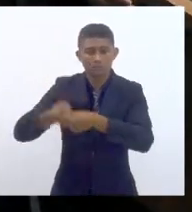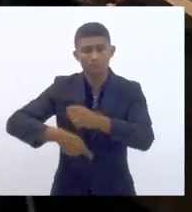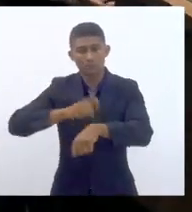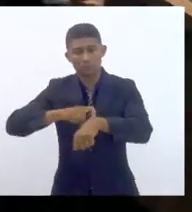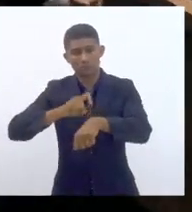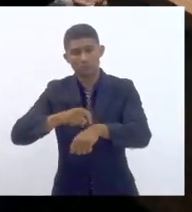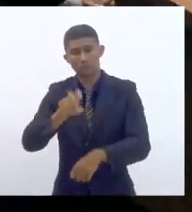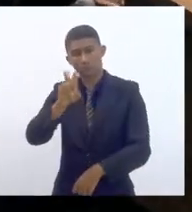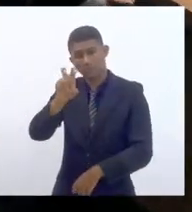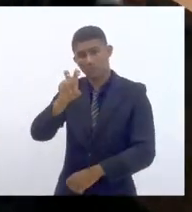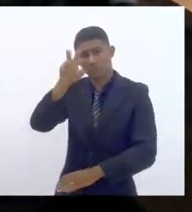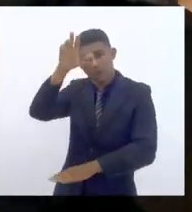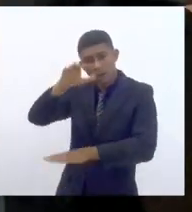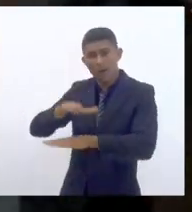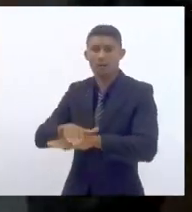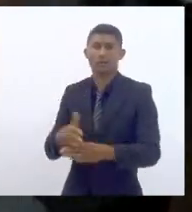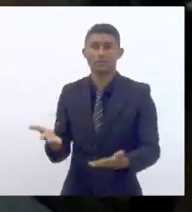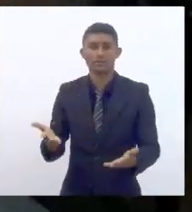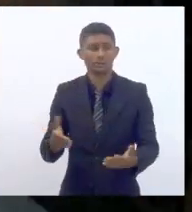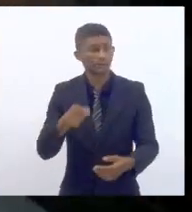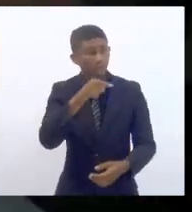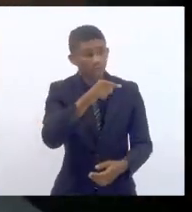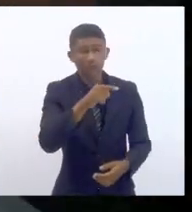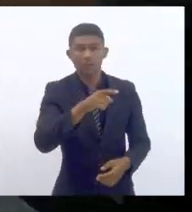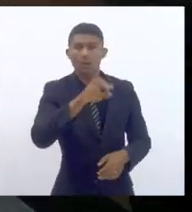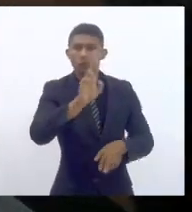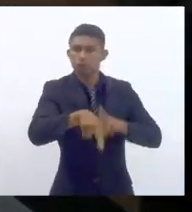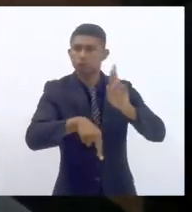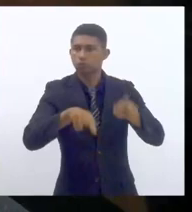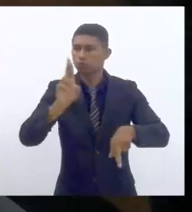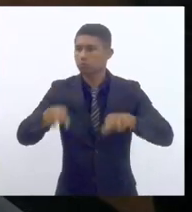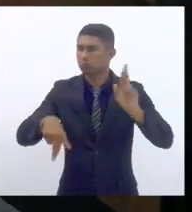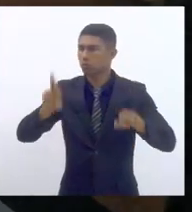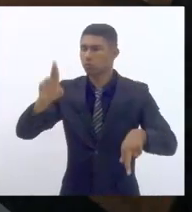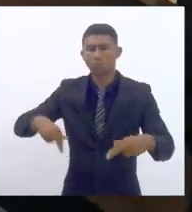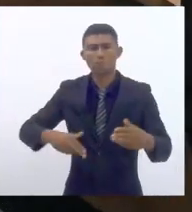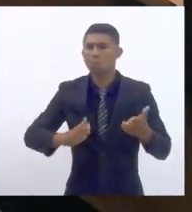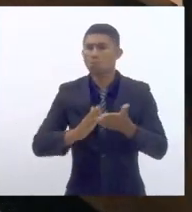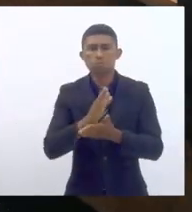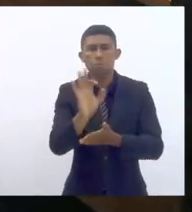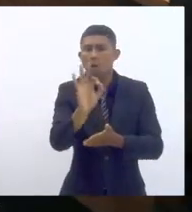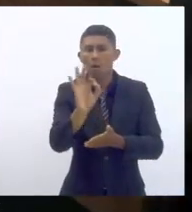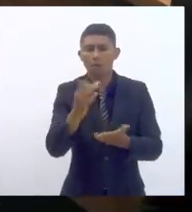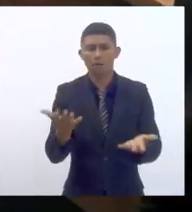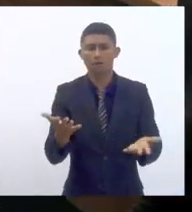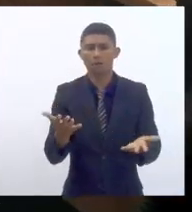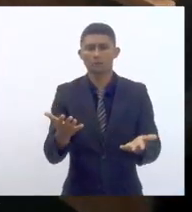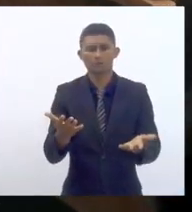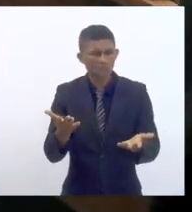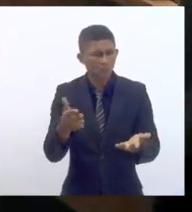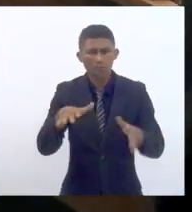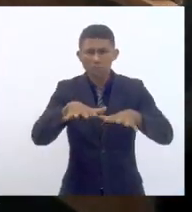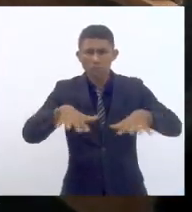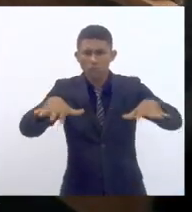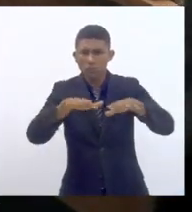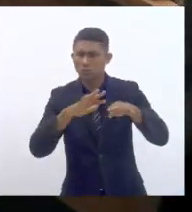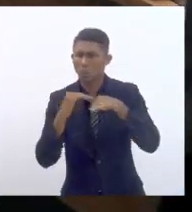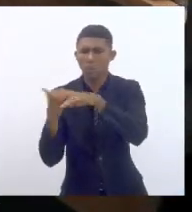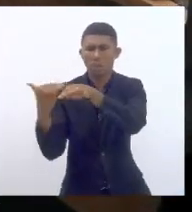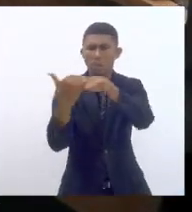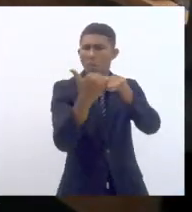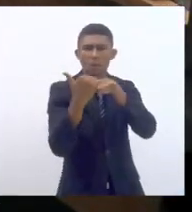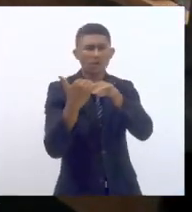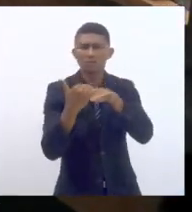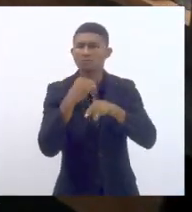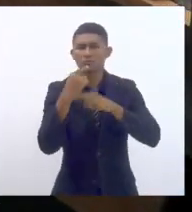horas. Está havendo um índice de reprovação e não está tendo uma igualdade de aplicação para todos. Isso precisa ser visto.